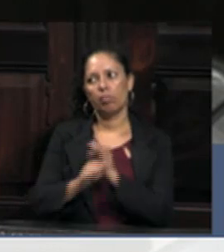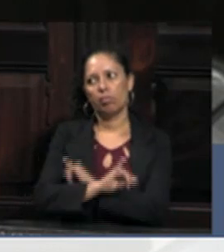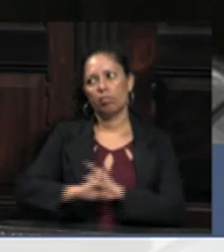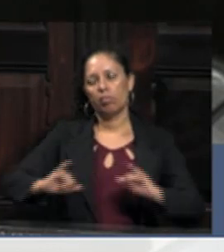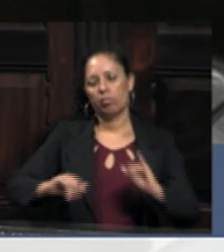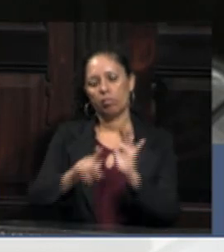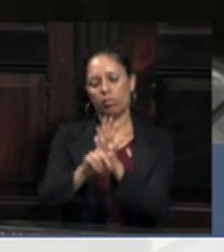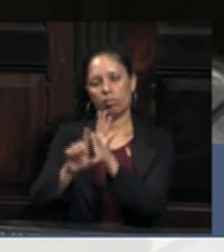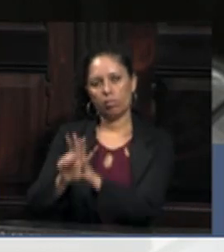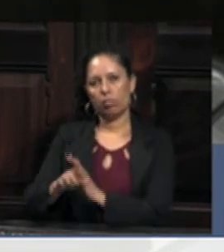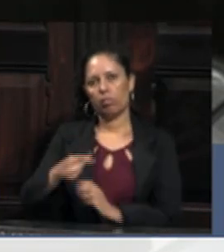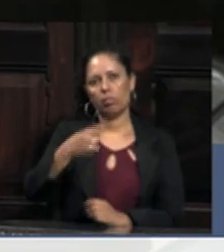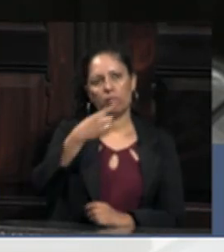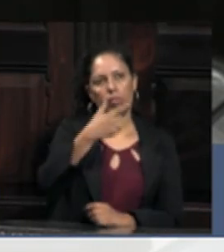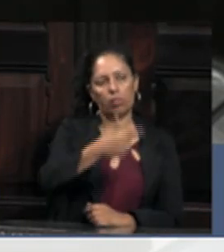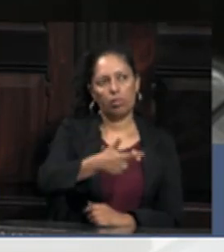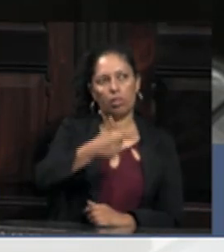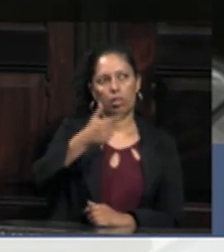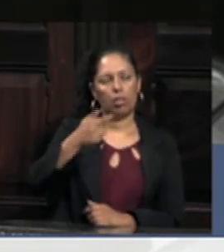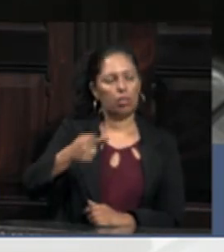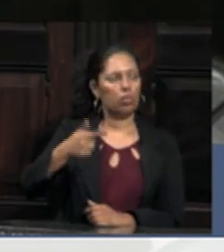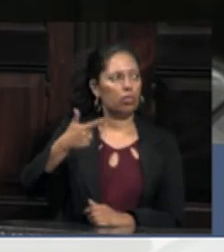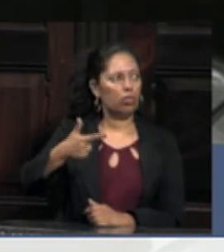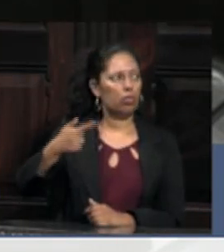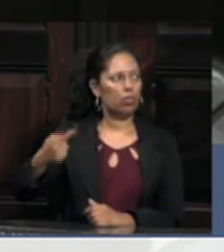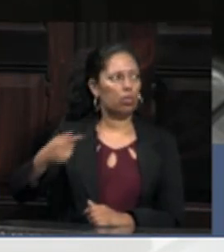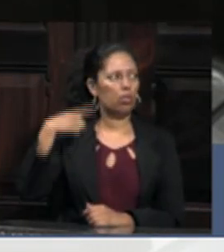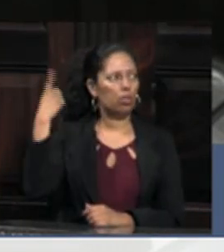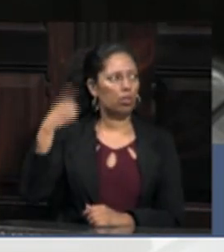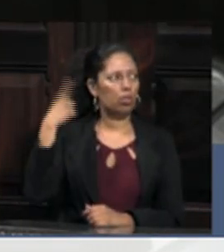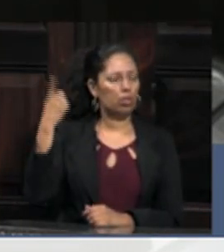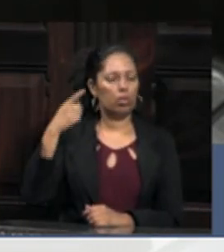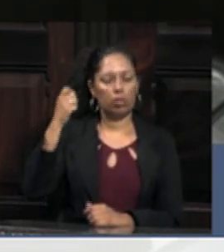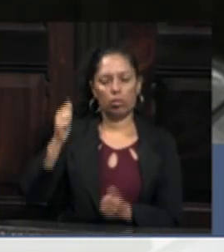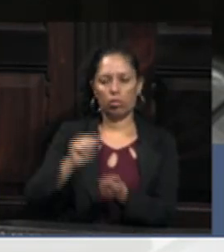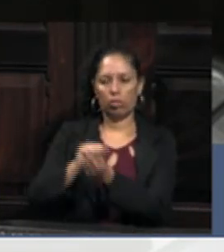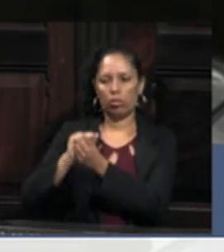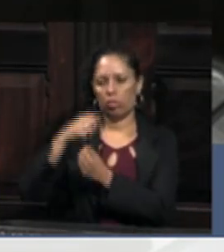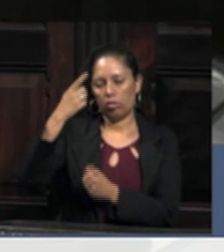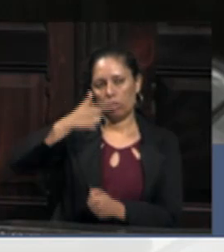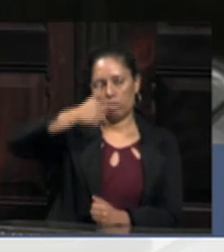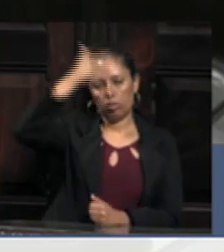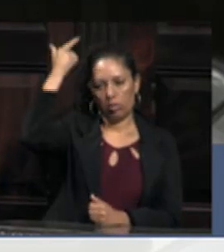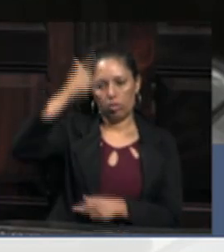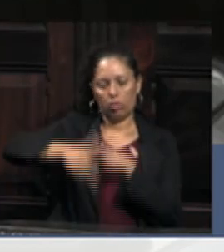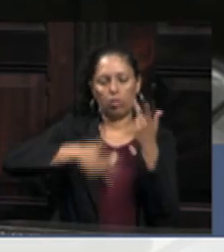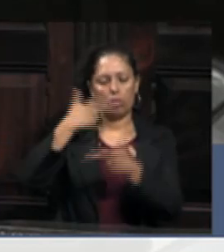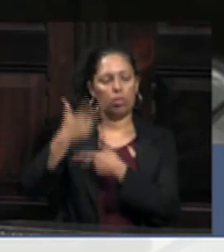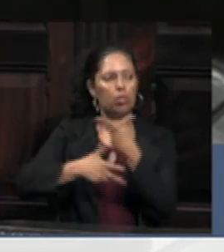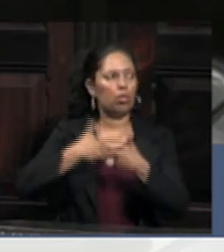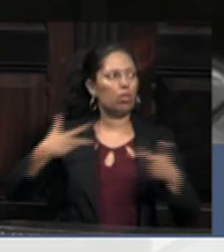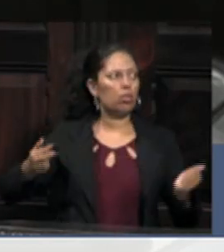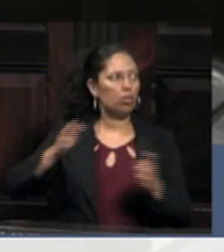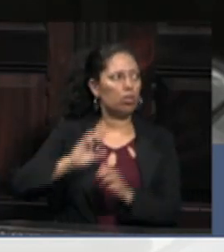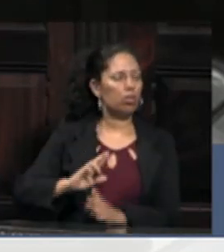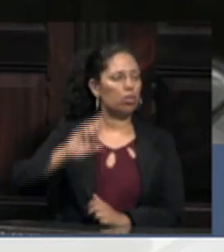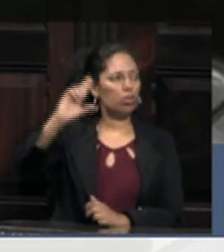Anuncio o projeto de lei 717 de 2015, da autoria do deputado Bruno Dauari e Luiz Paulo, que regulamenta a responsabilidade dos fornecedores sobre